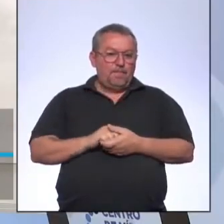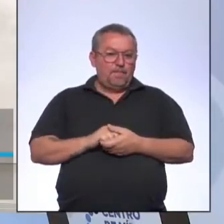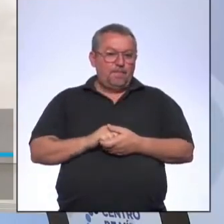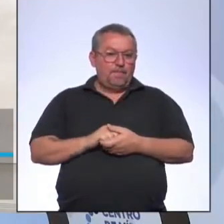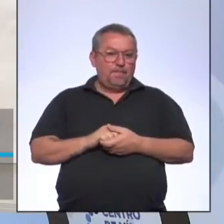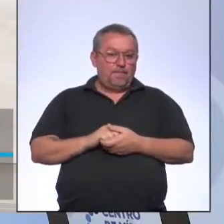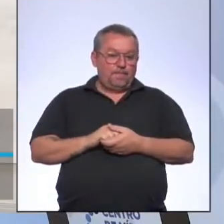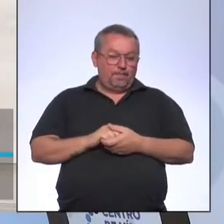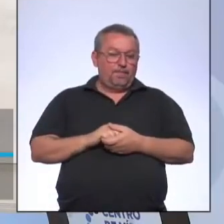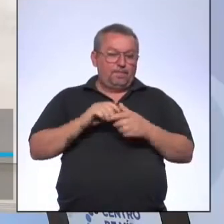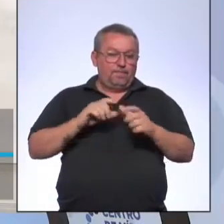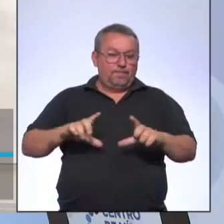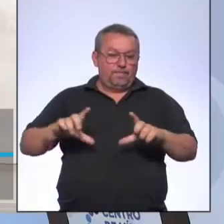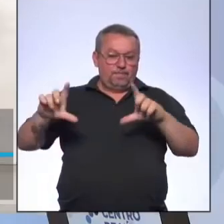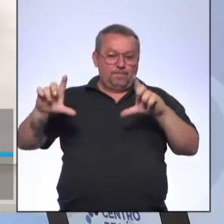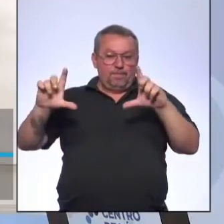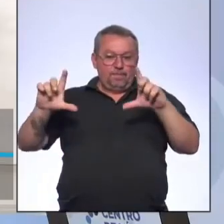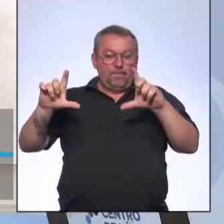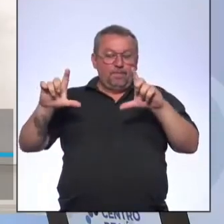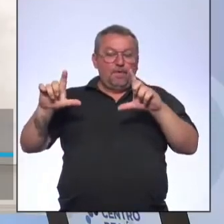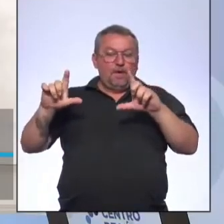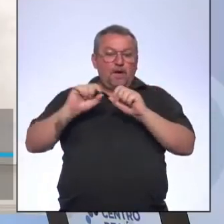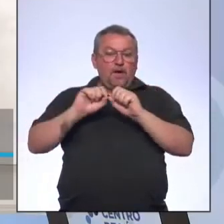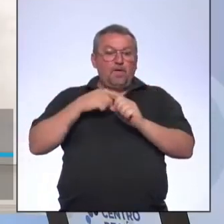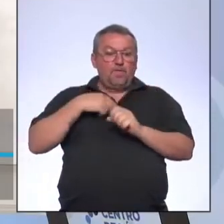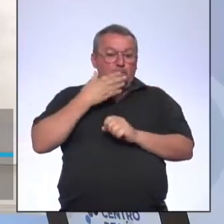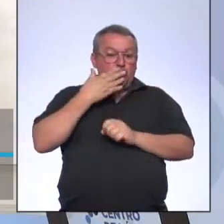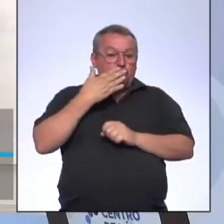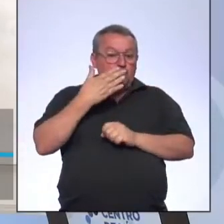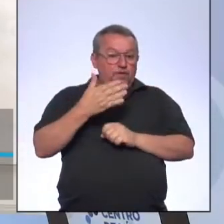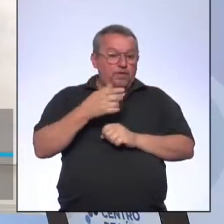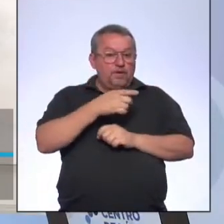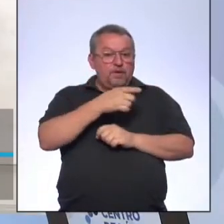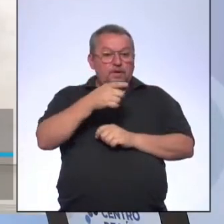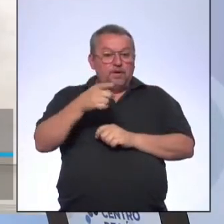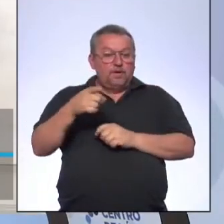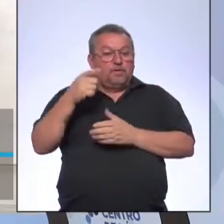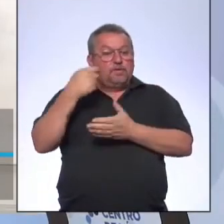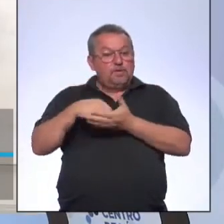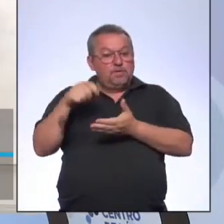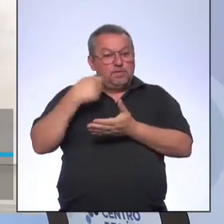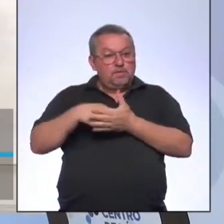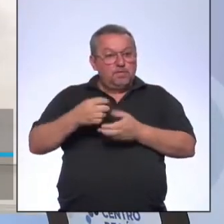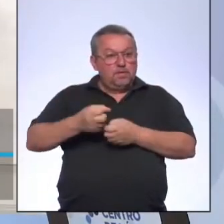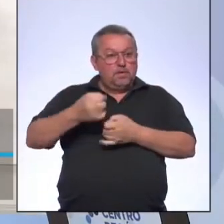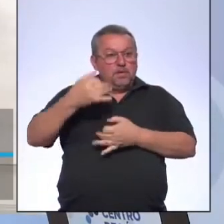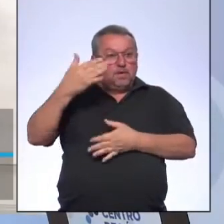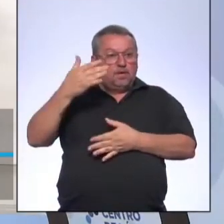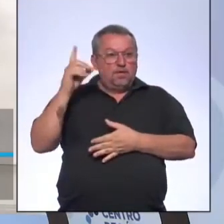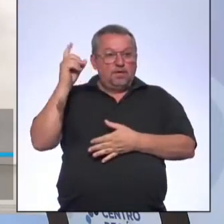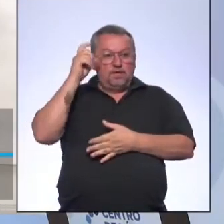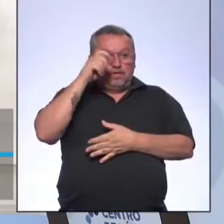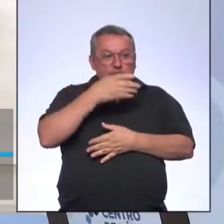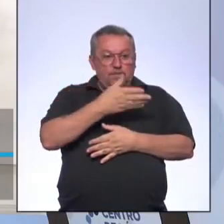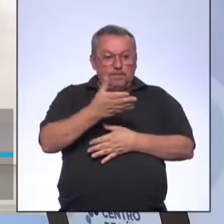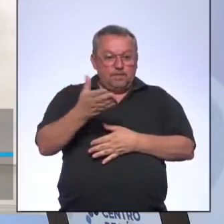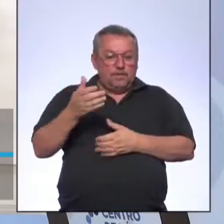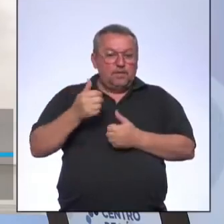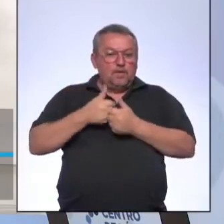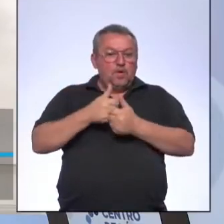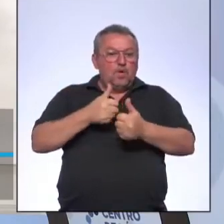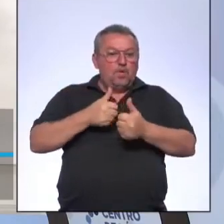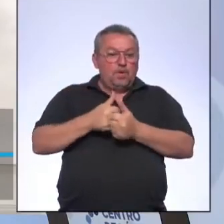Eu vou pôr na tela, eu vou dizer o que eu quero de vocês e vocês vão escrevendo no chat. Se ficar difícil para você